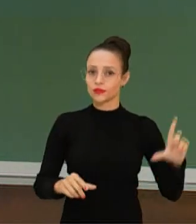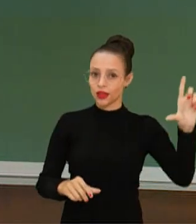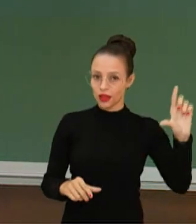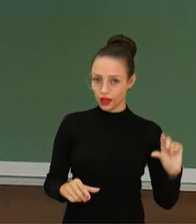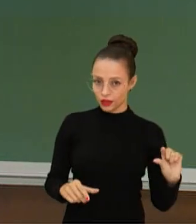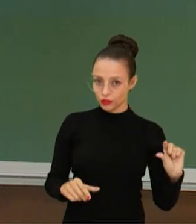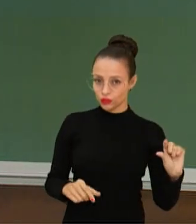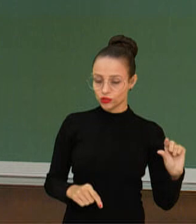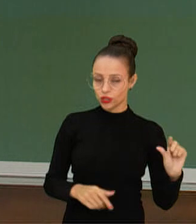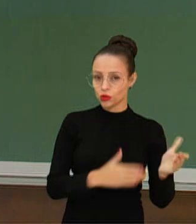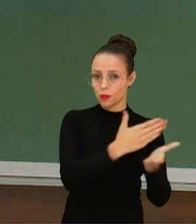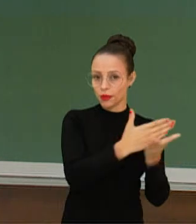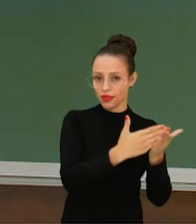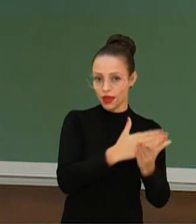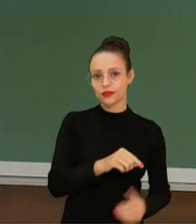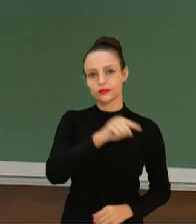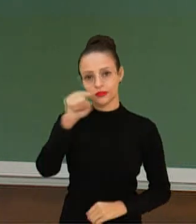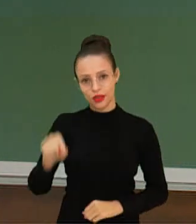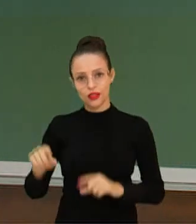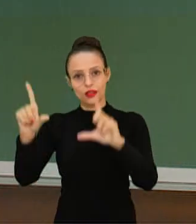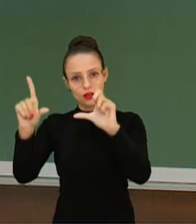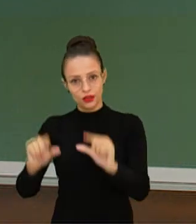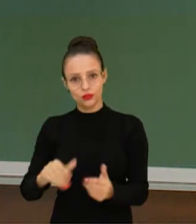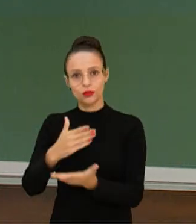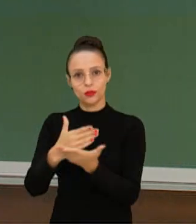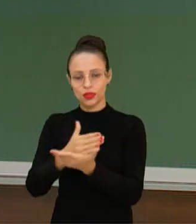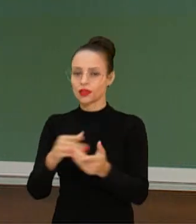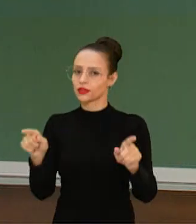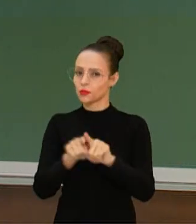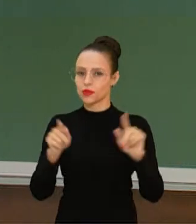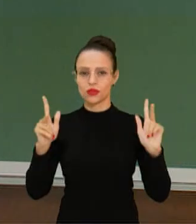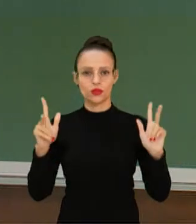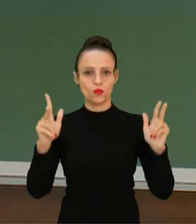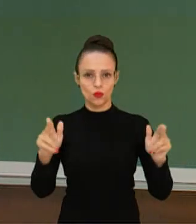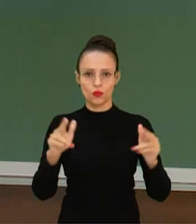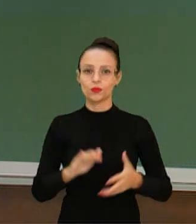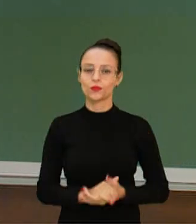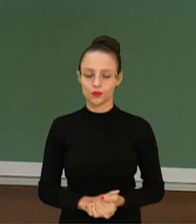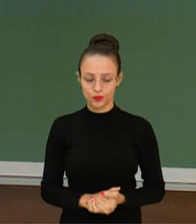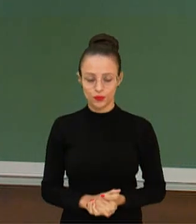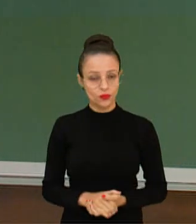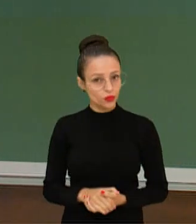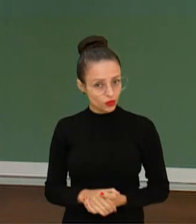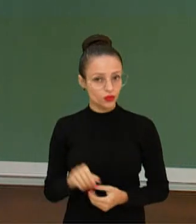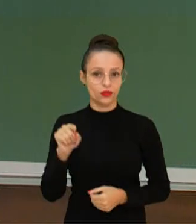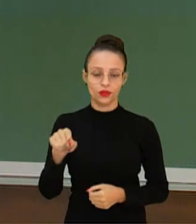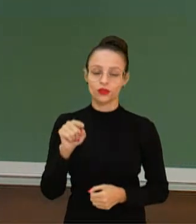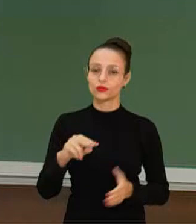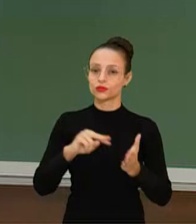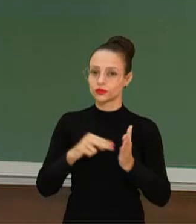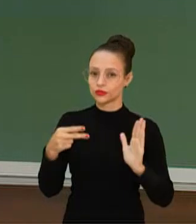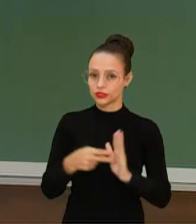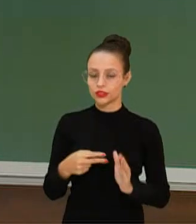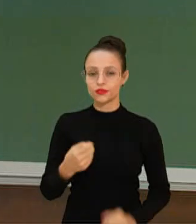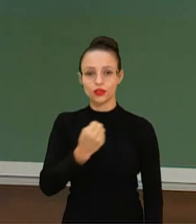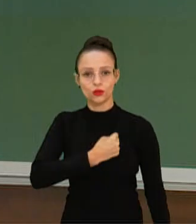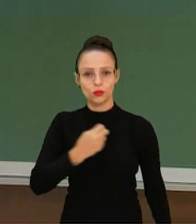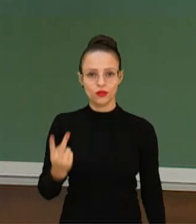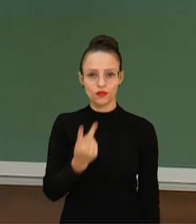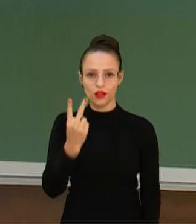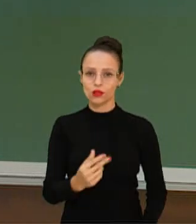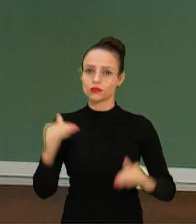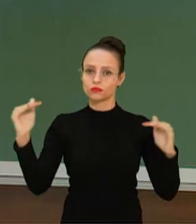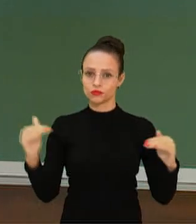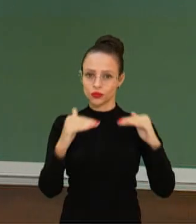pela metade uma, a outra também se reduz pela metade. Isso significa grandezas